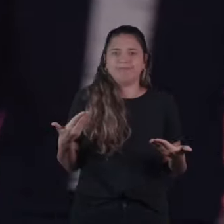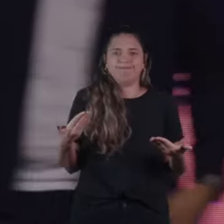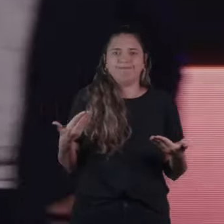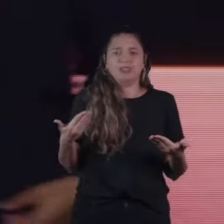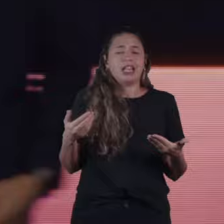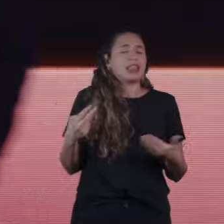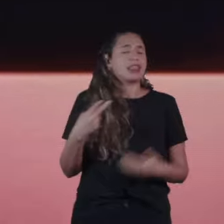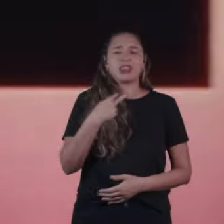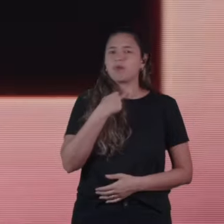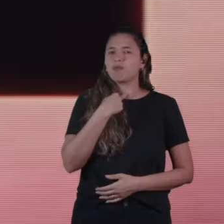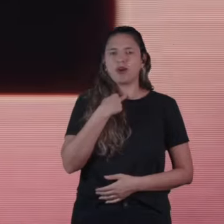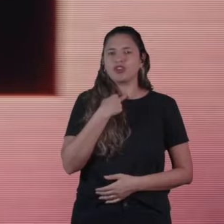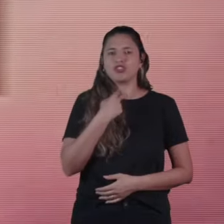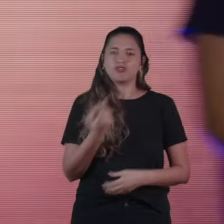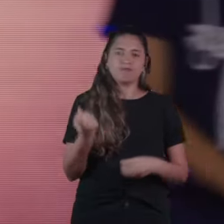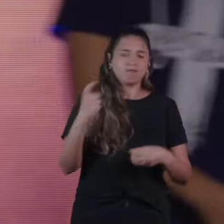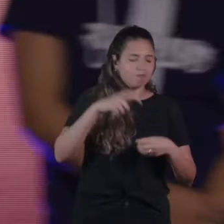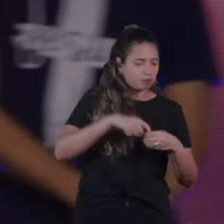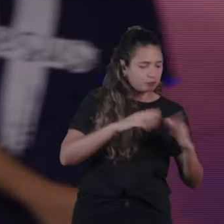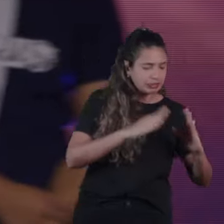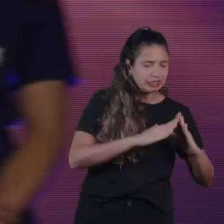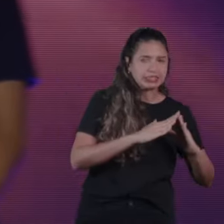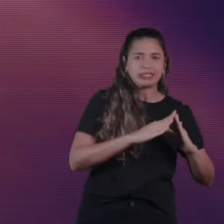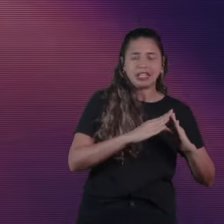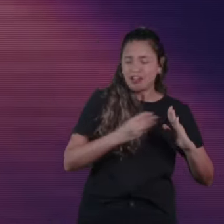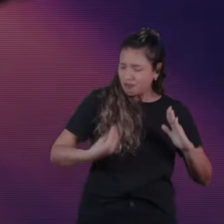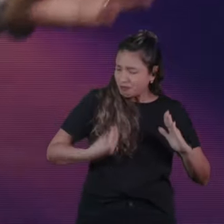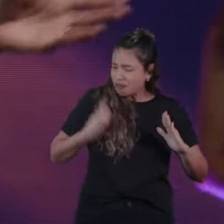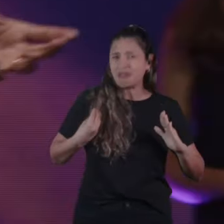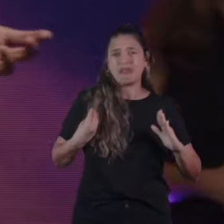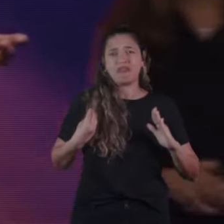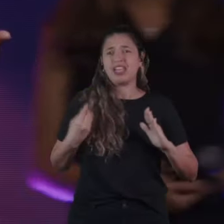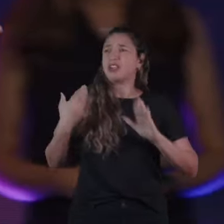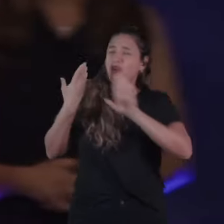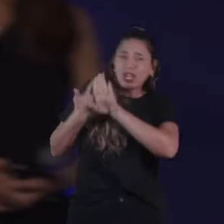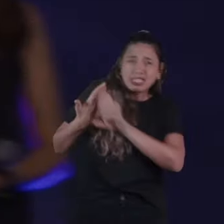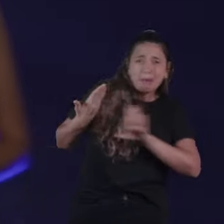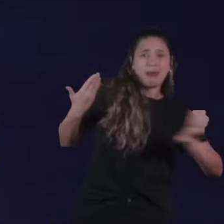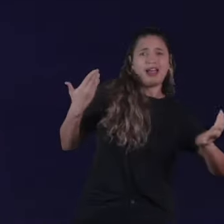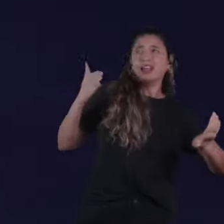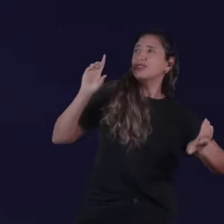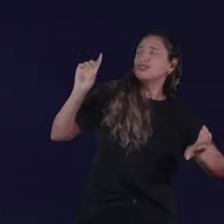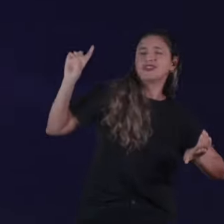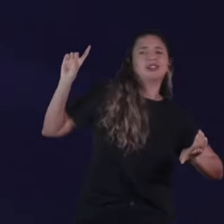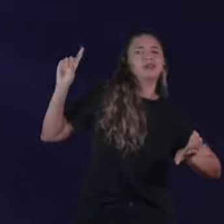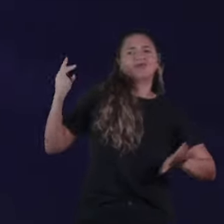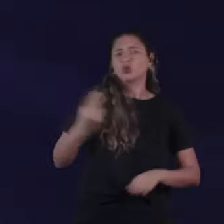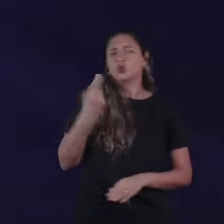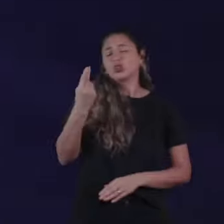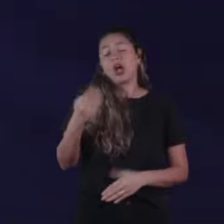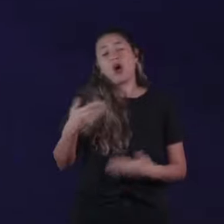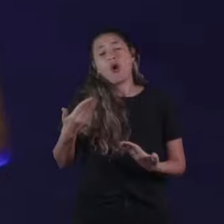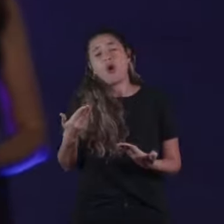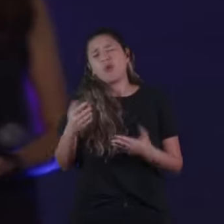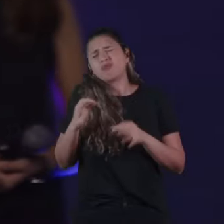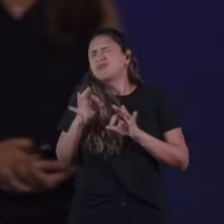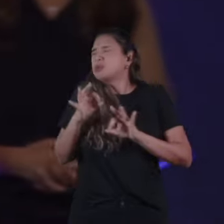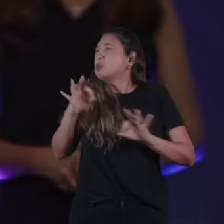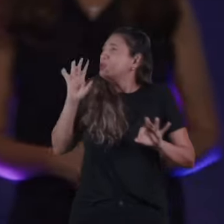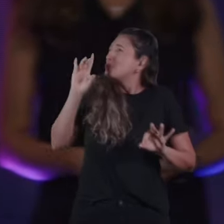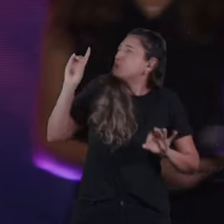Você não pode sair daqui vivendo uma vida separada de Deus, ou vivendo distante